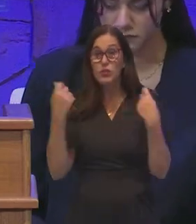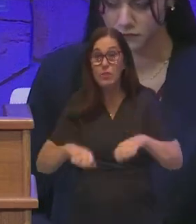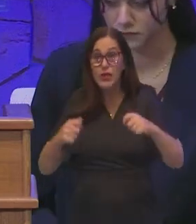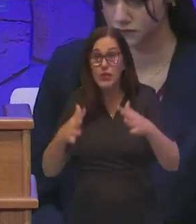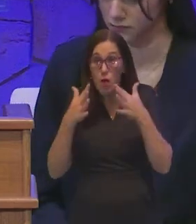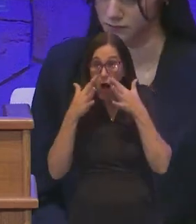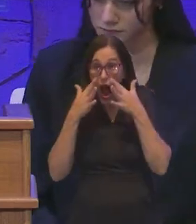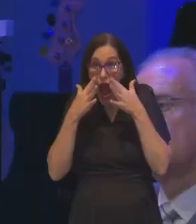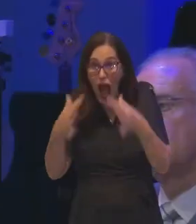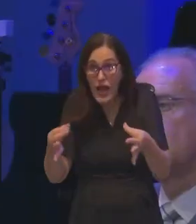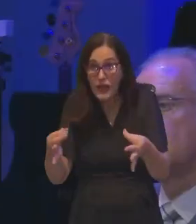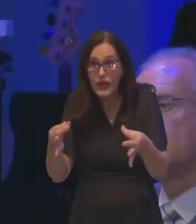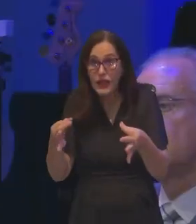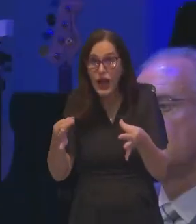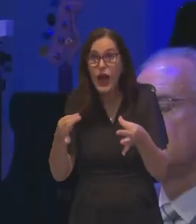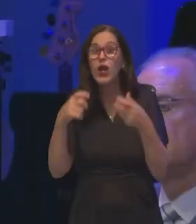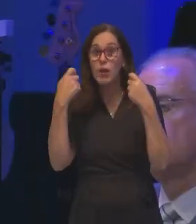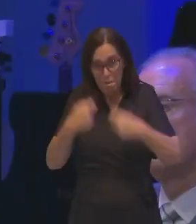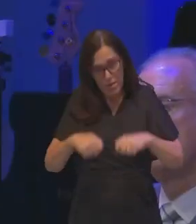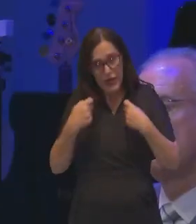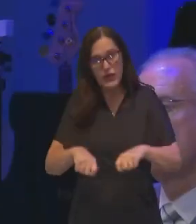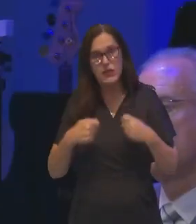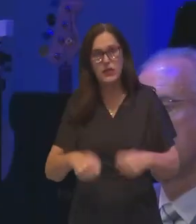atentarmos para essa necessidade,